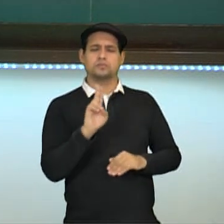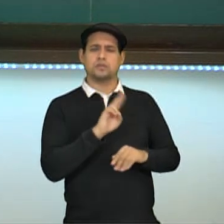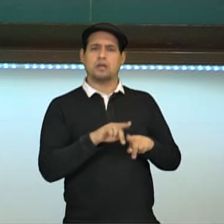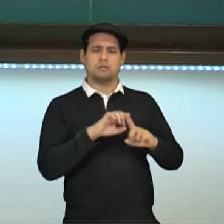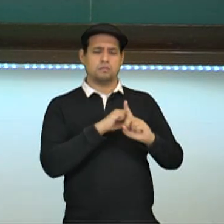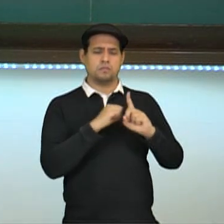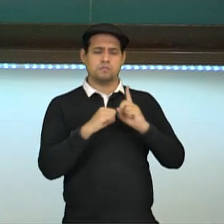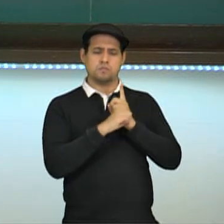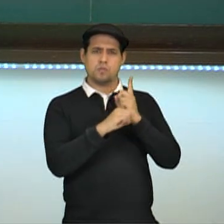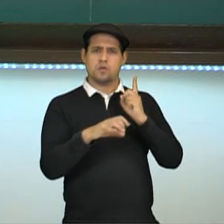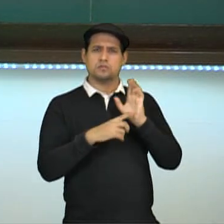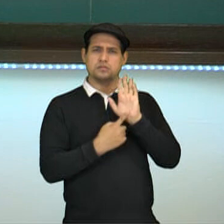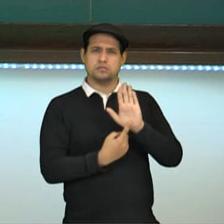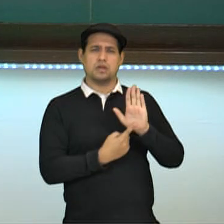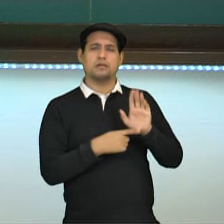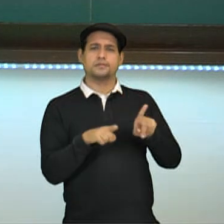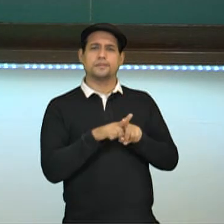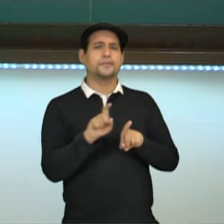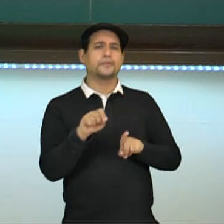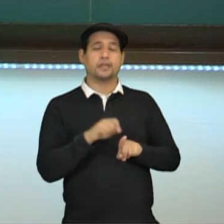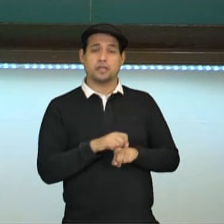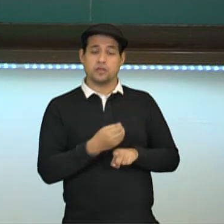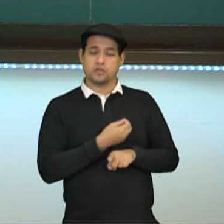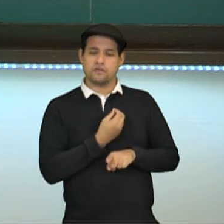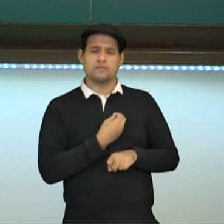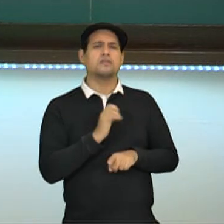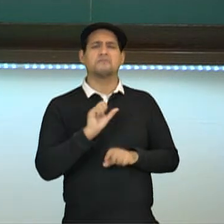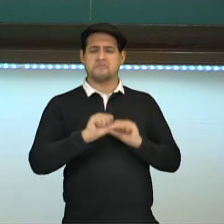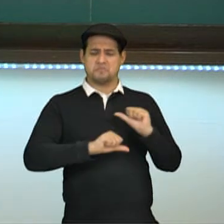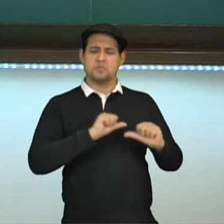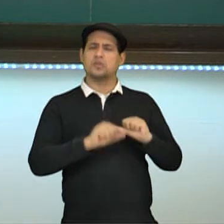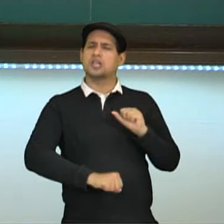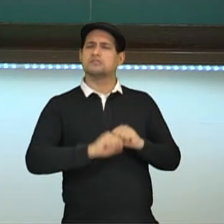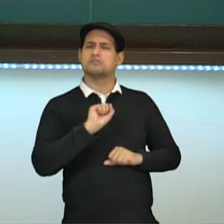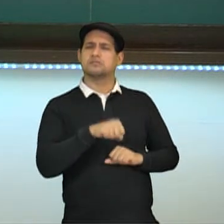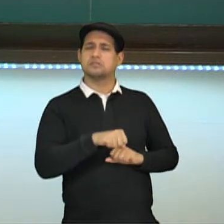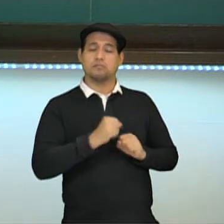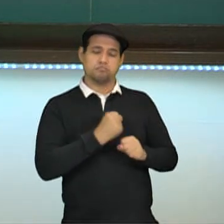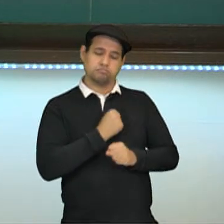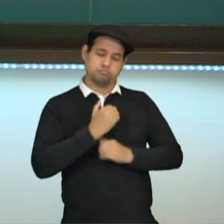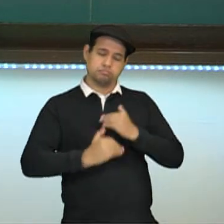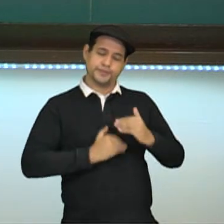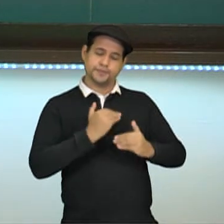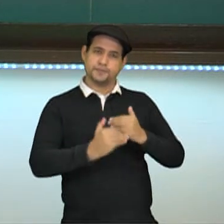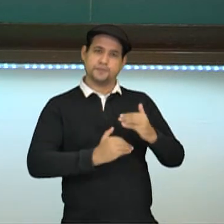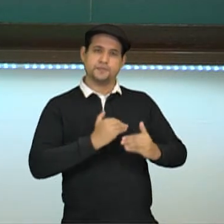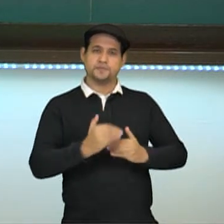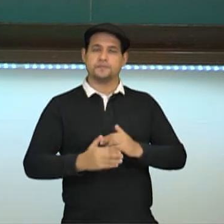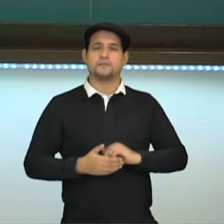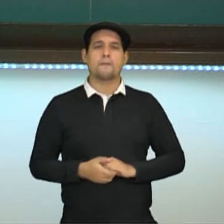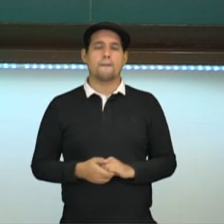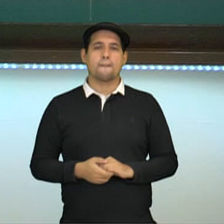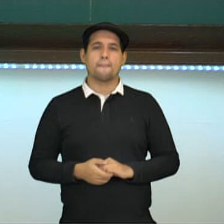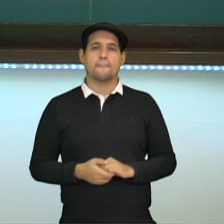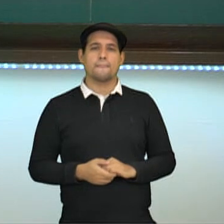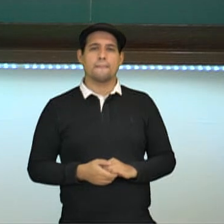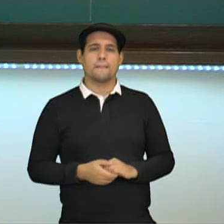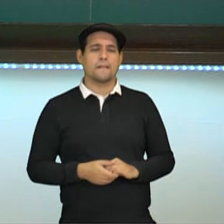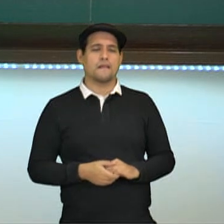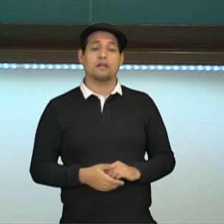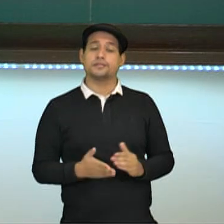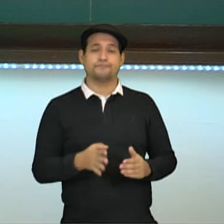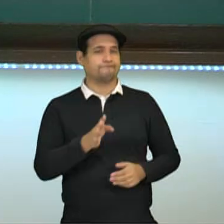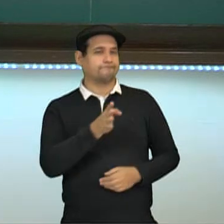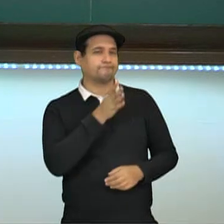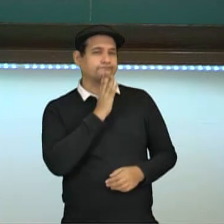a sociedade essa ideia de que os seres vivos mudam, sim, com o passar do tempo. Com o